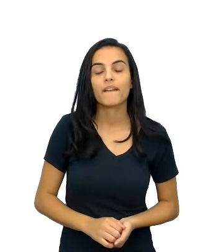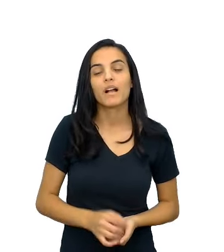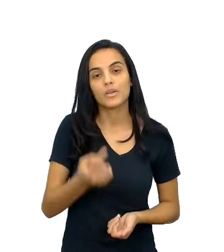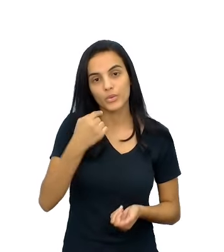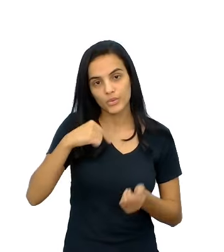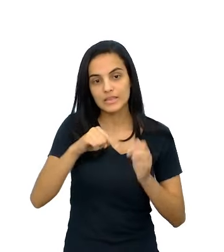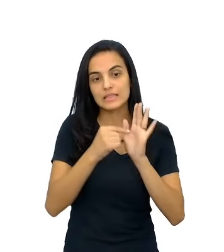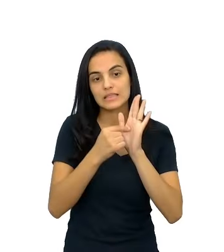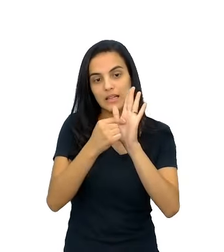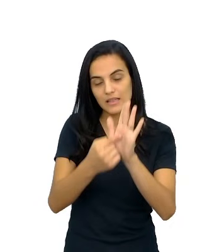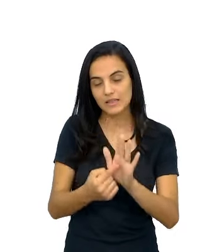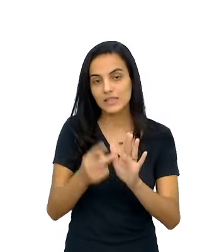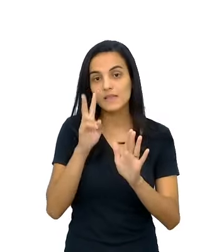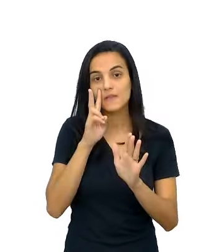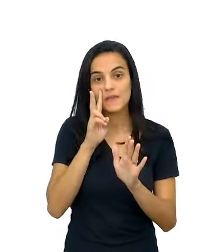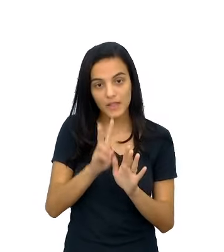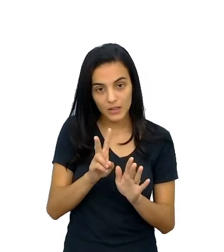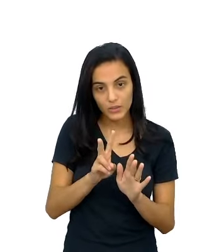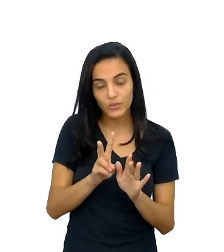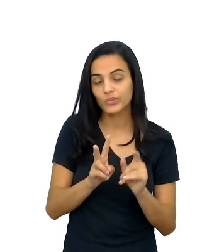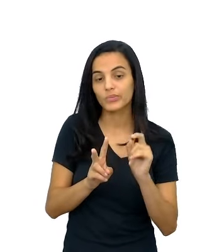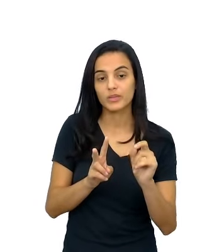né, olhando para